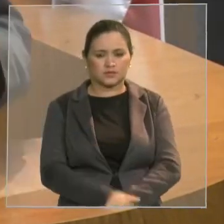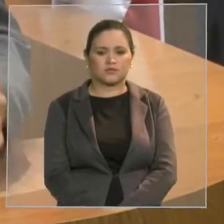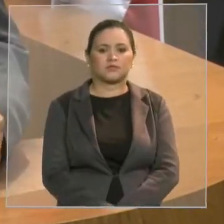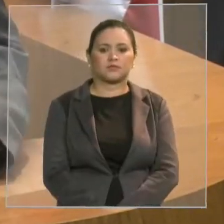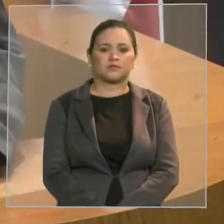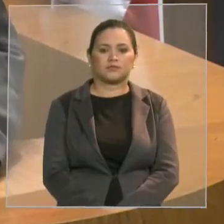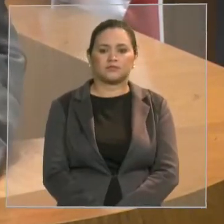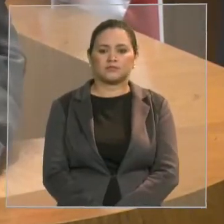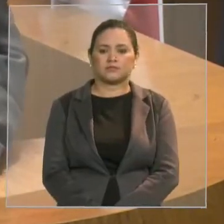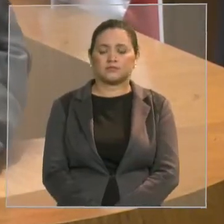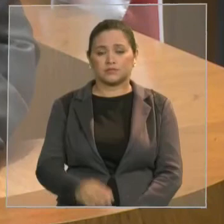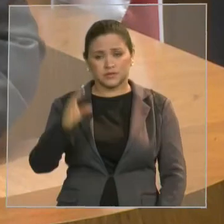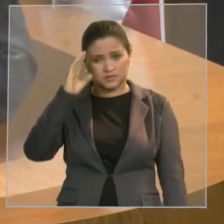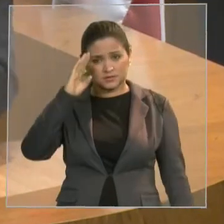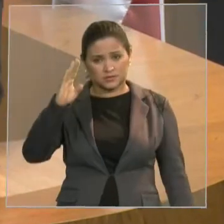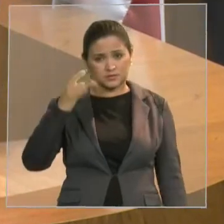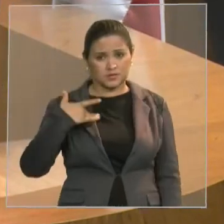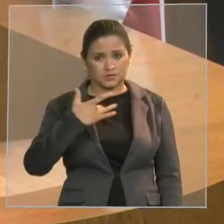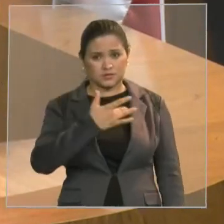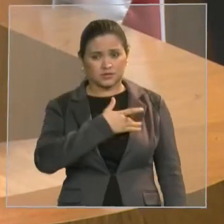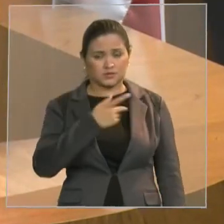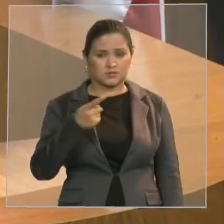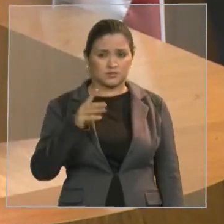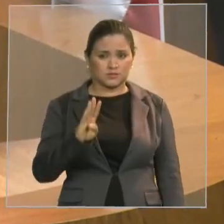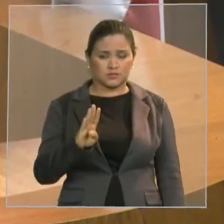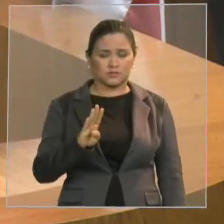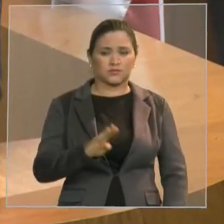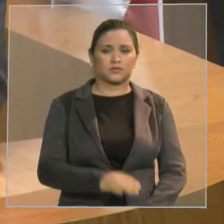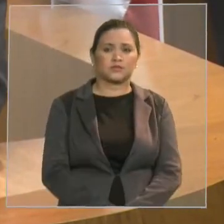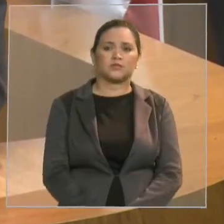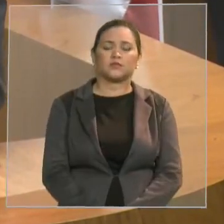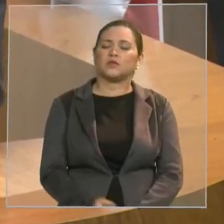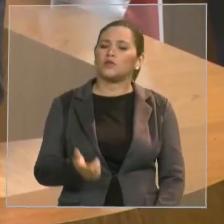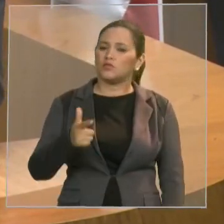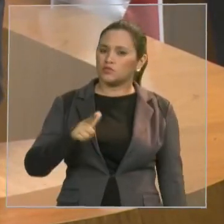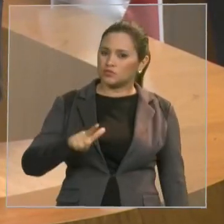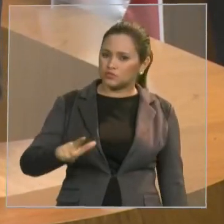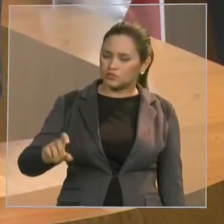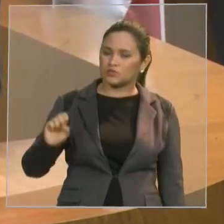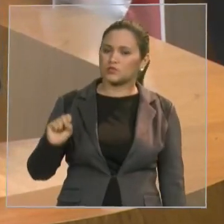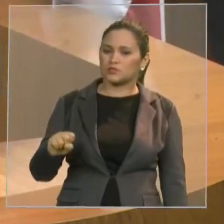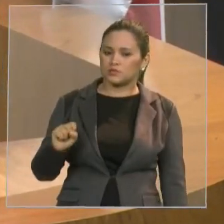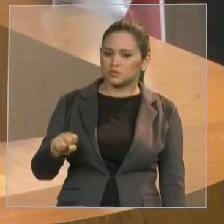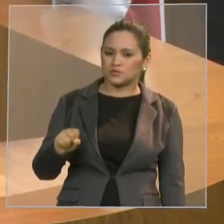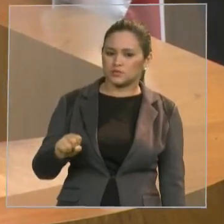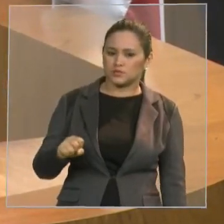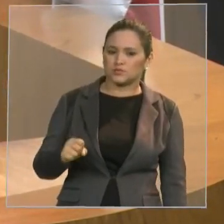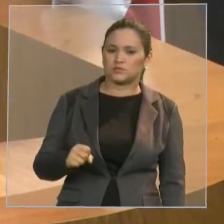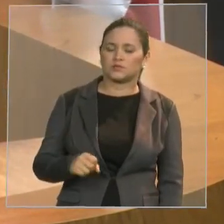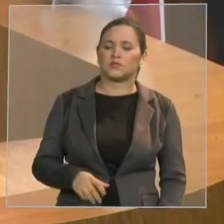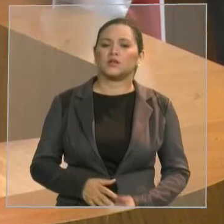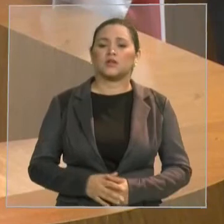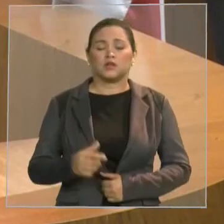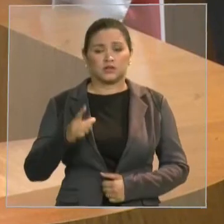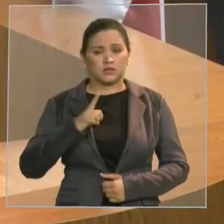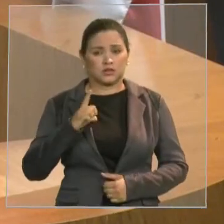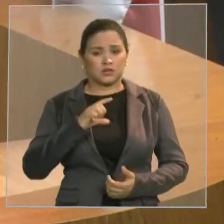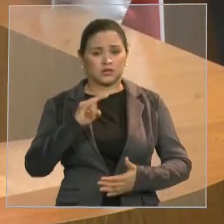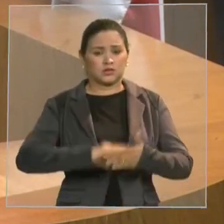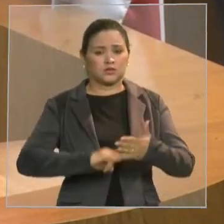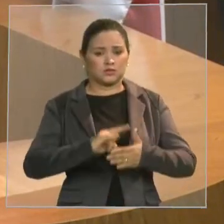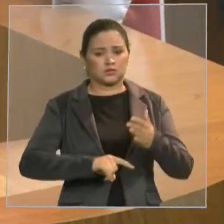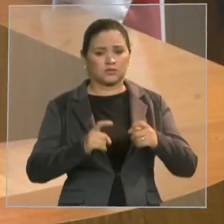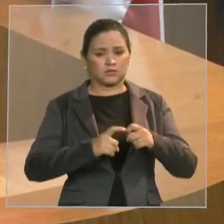Maranhão, principalmente na saúde pública. Vai continuar. E está aqui o relatório. A criança fez endoscopia